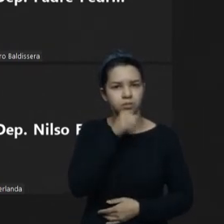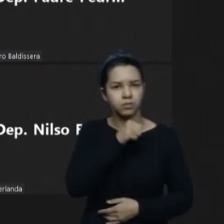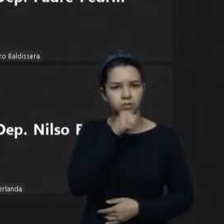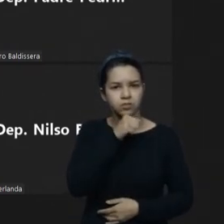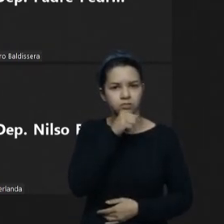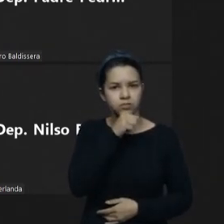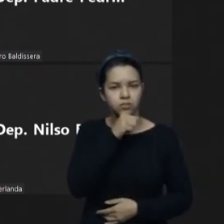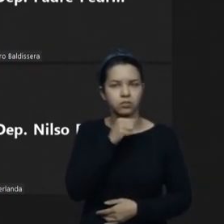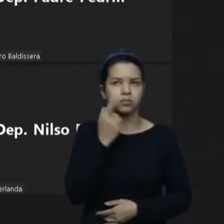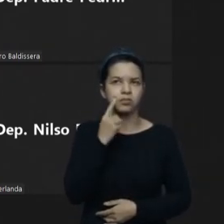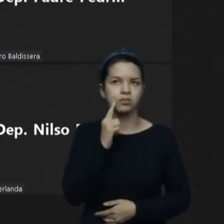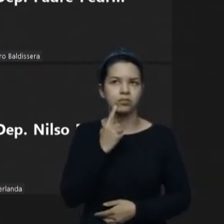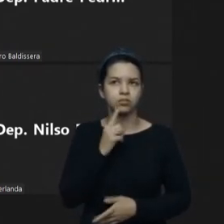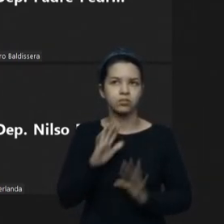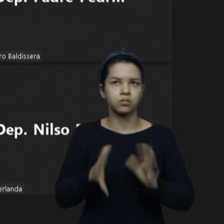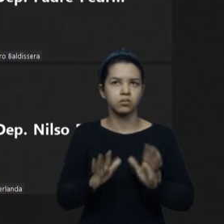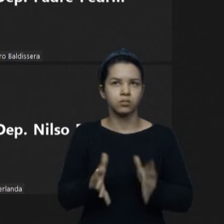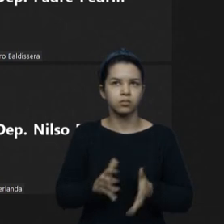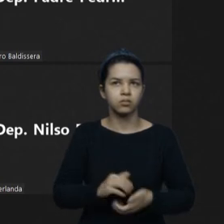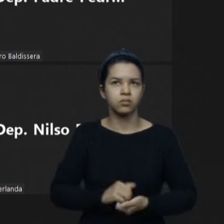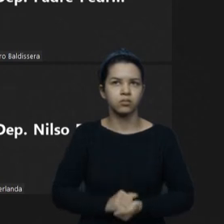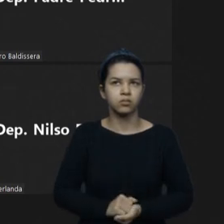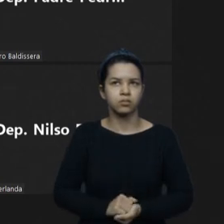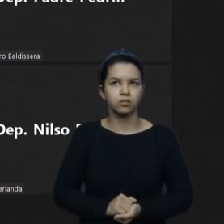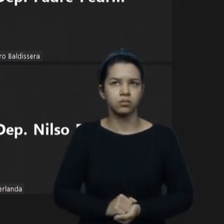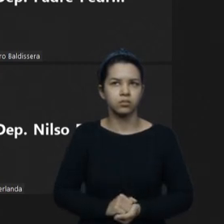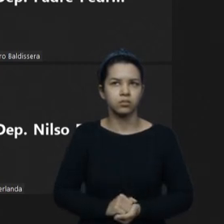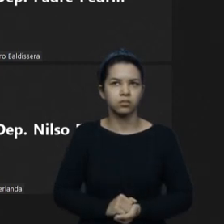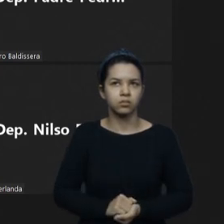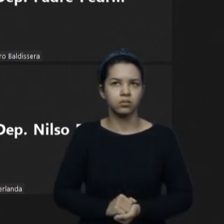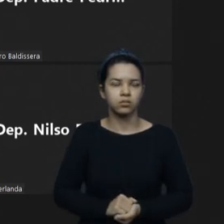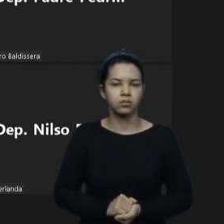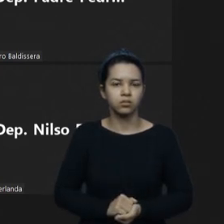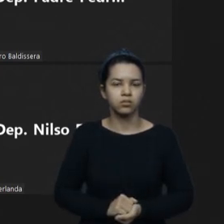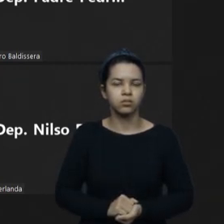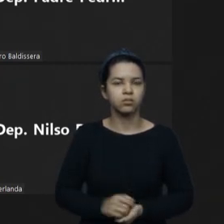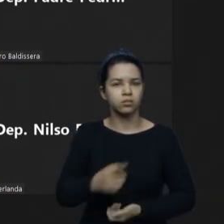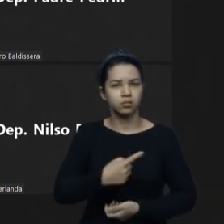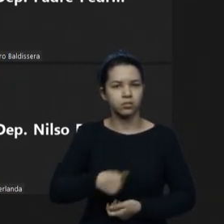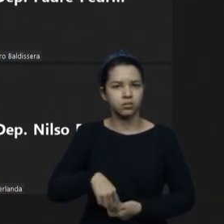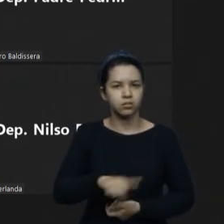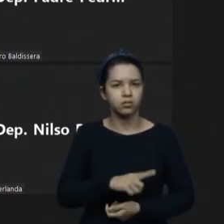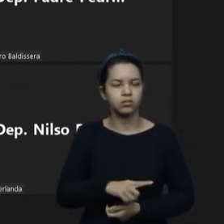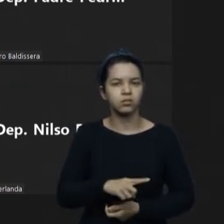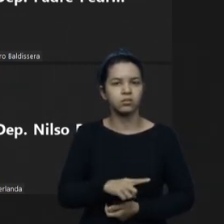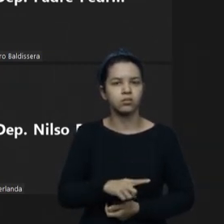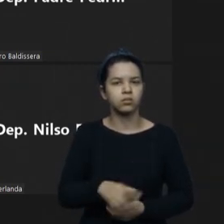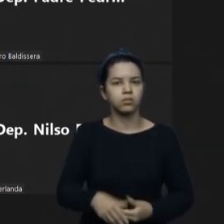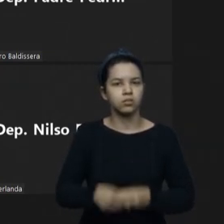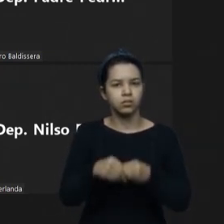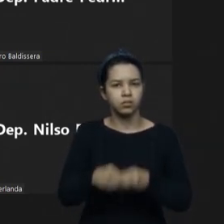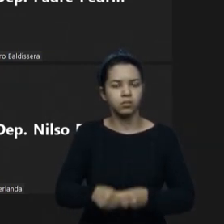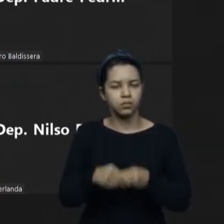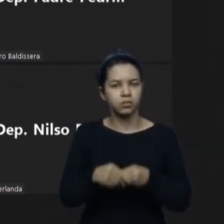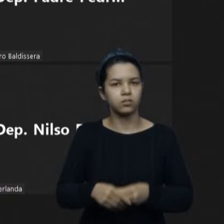né? E também cumprimentar a Renal Vida, né? Eu vi toda aí